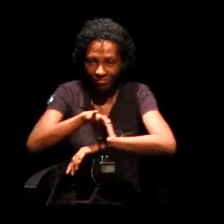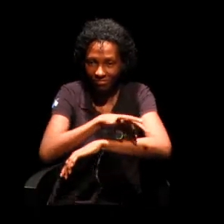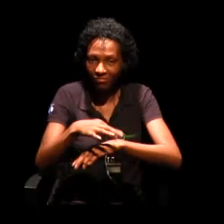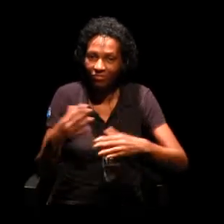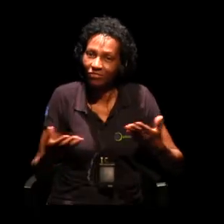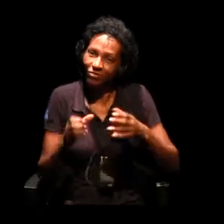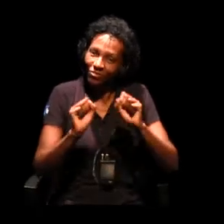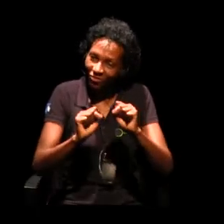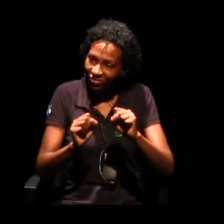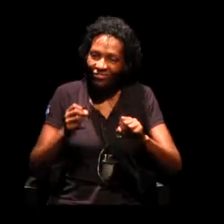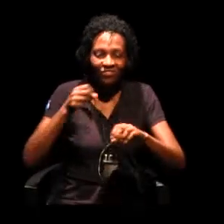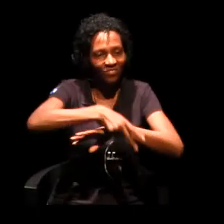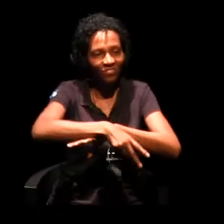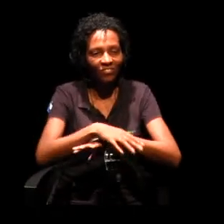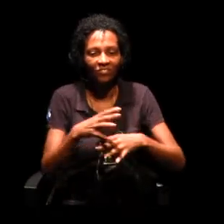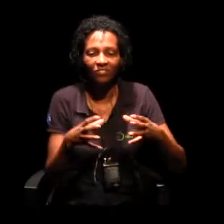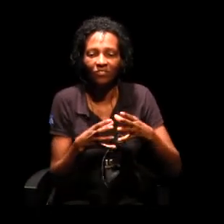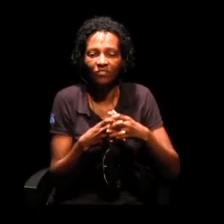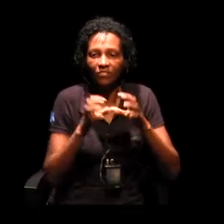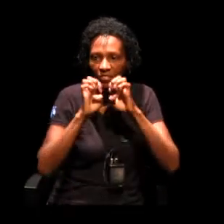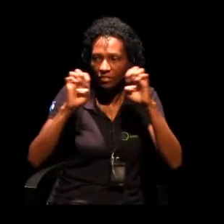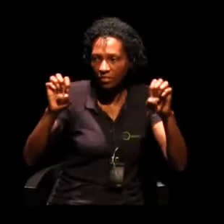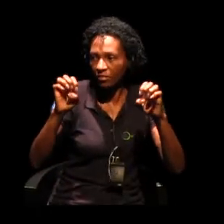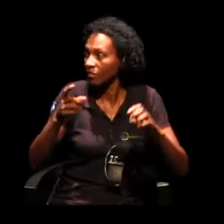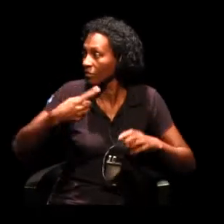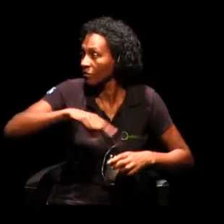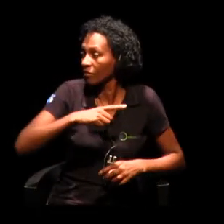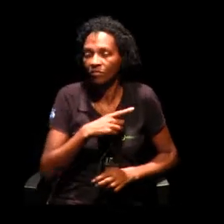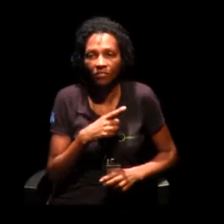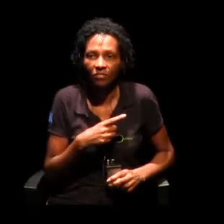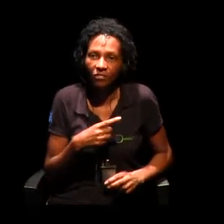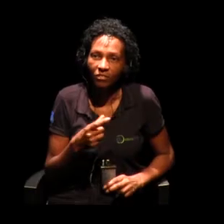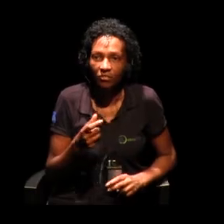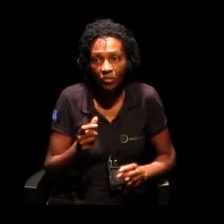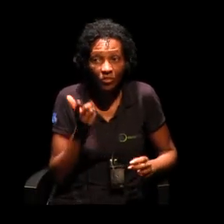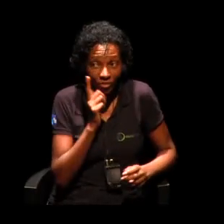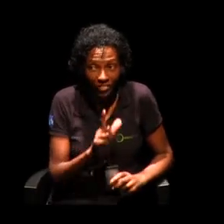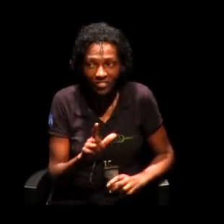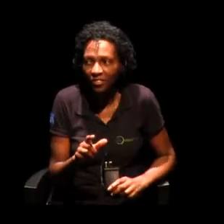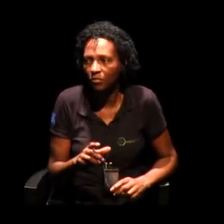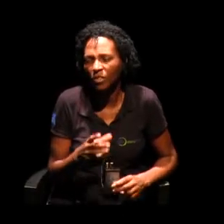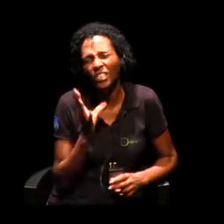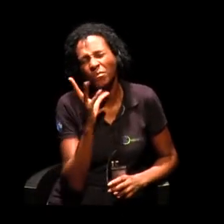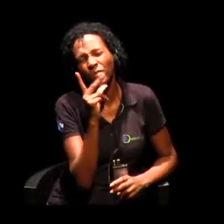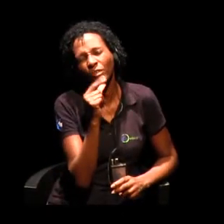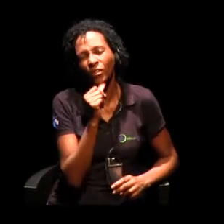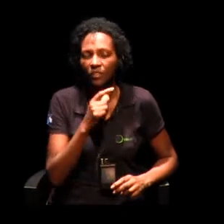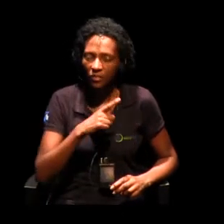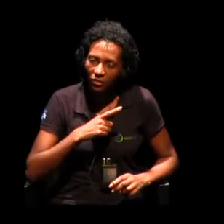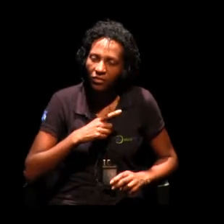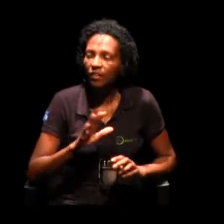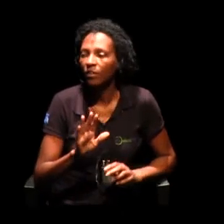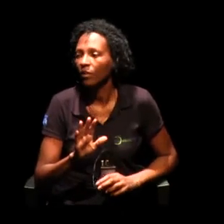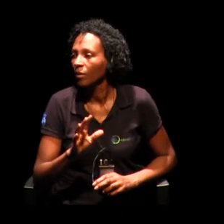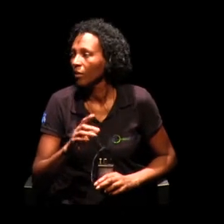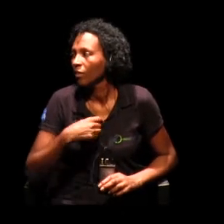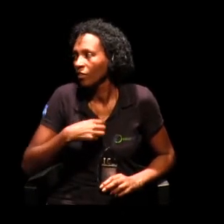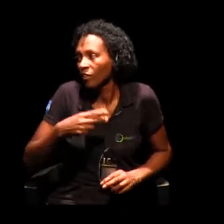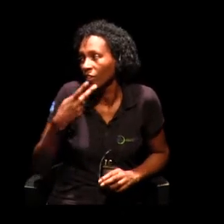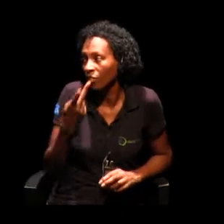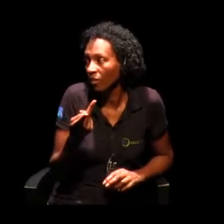arquitetos agora podem infiltrar a comunidade de engenharia. Nós temos o potencial para isso. Leva